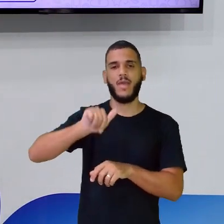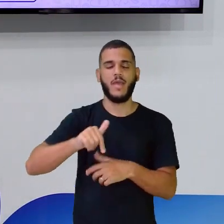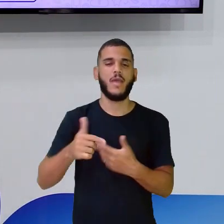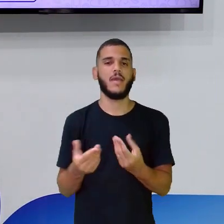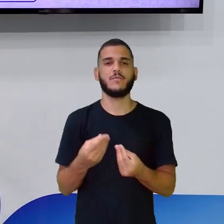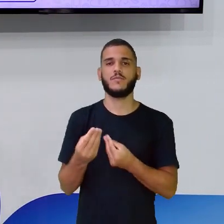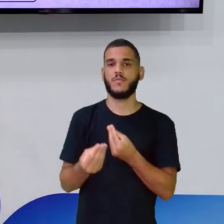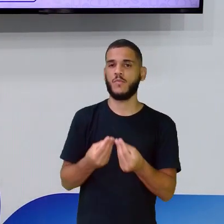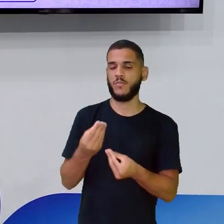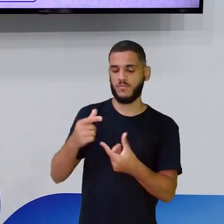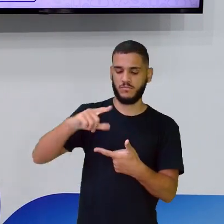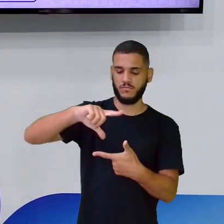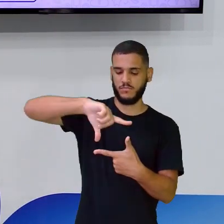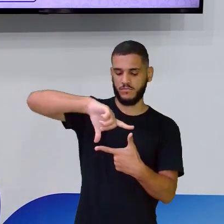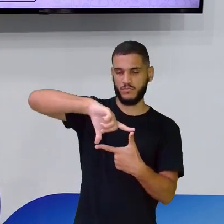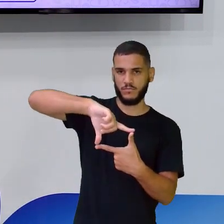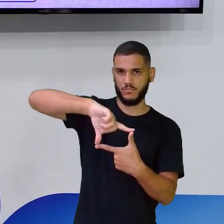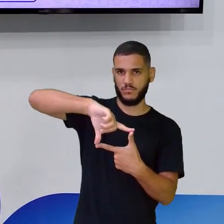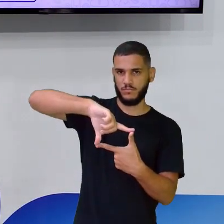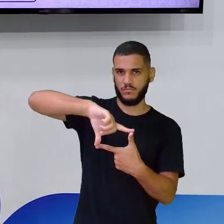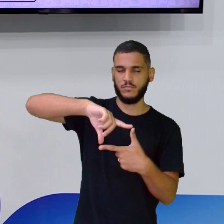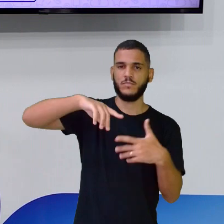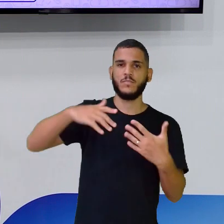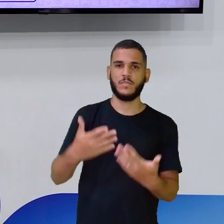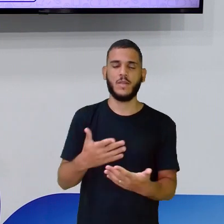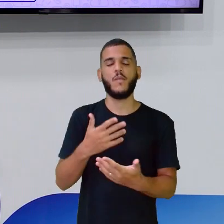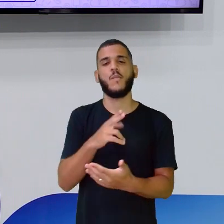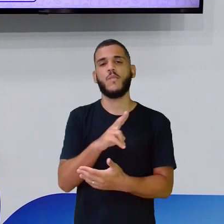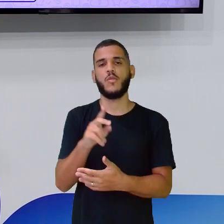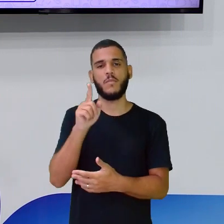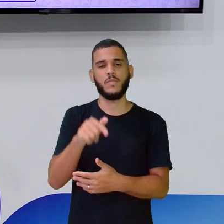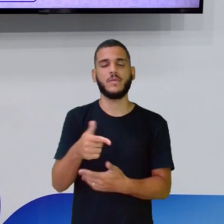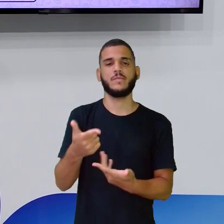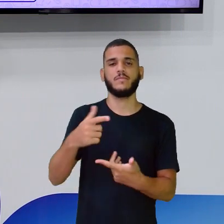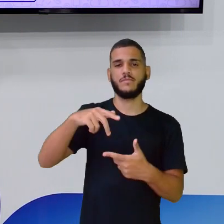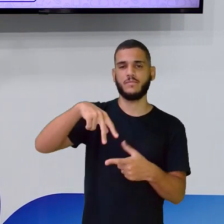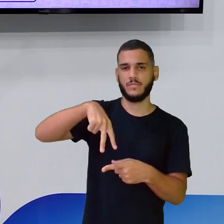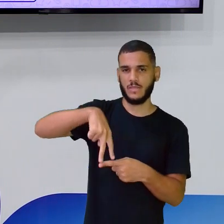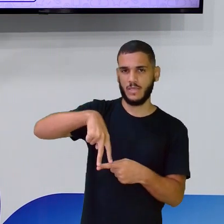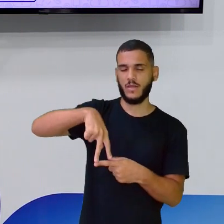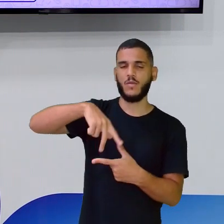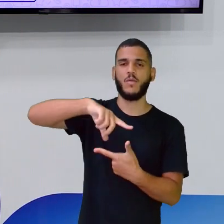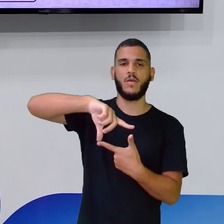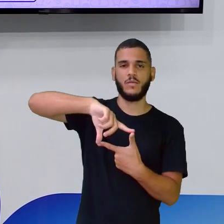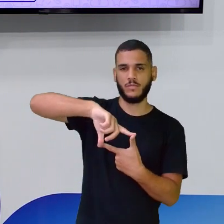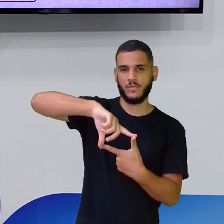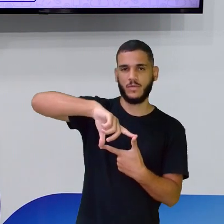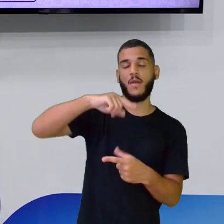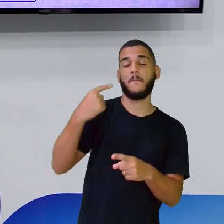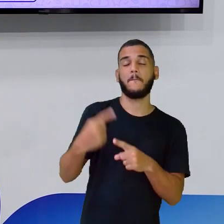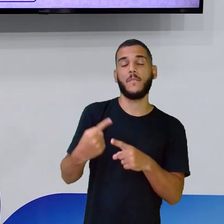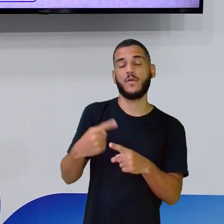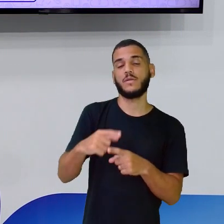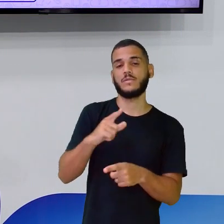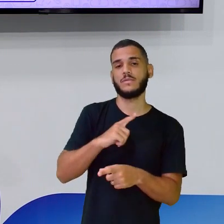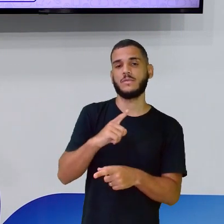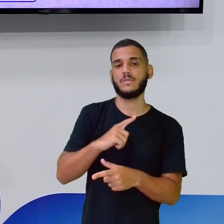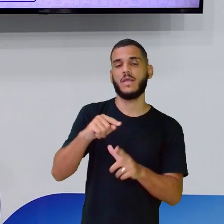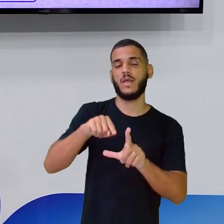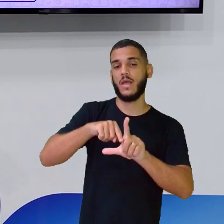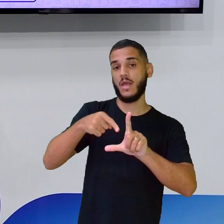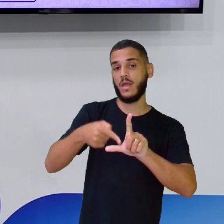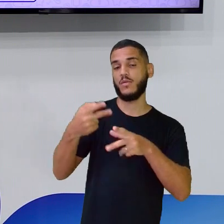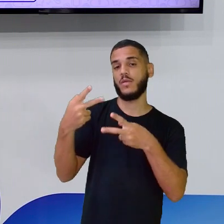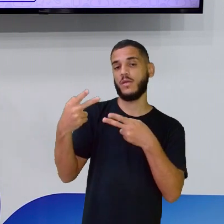exatamente um retângulo. Não é à toa que ele é chamado de triângulo retângulo. Possui um ângulo com medida igual